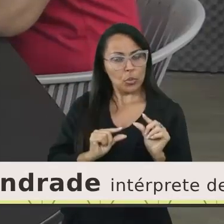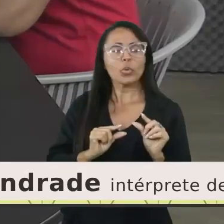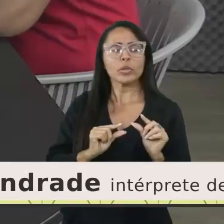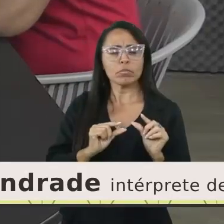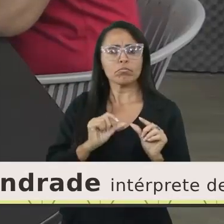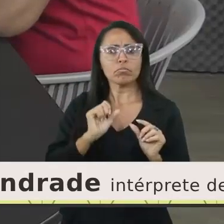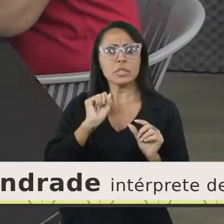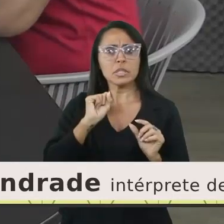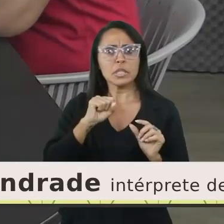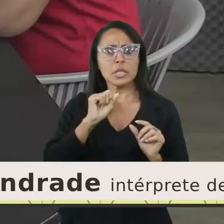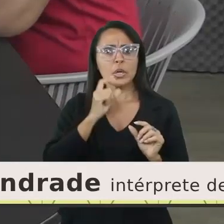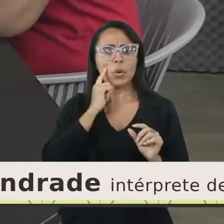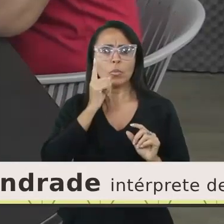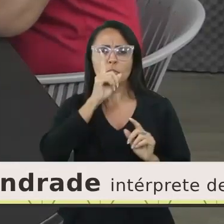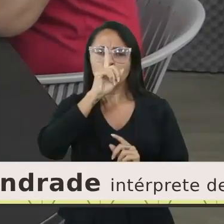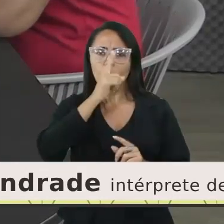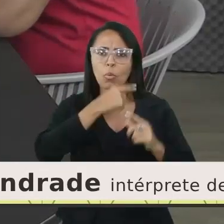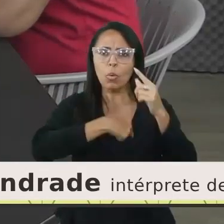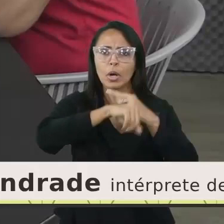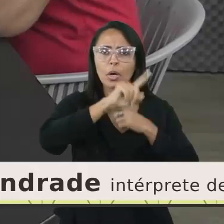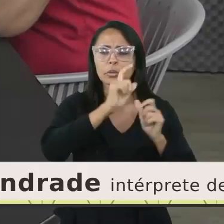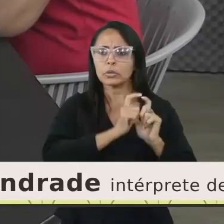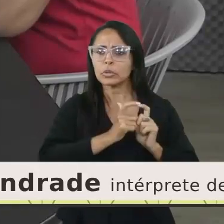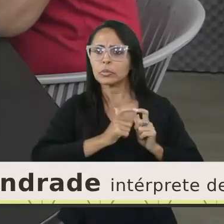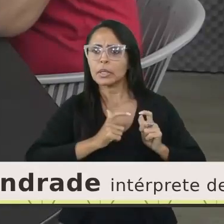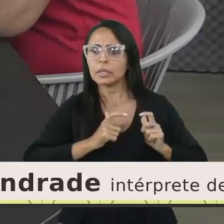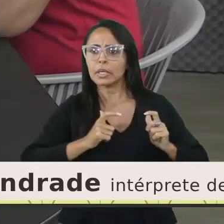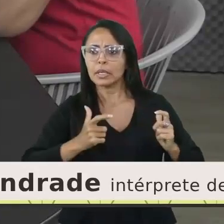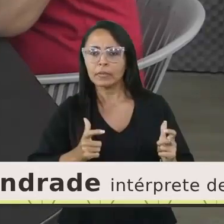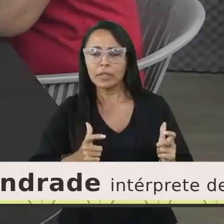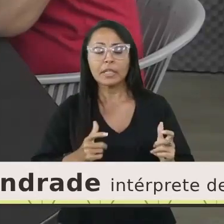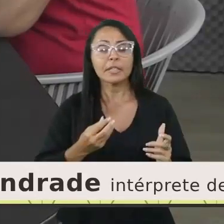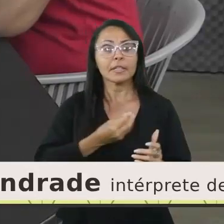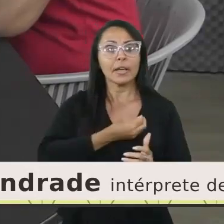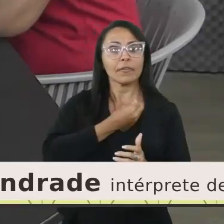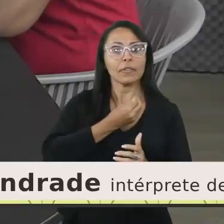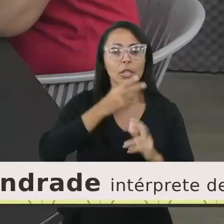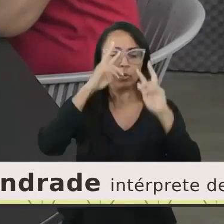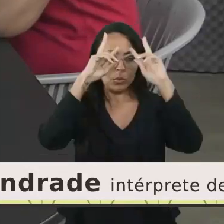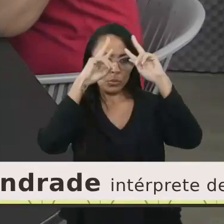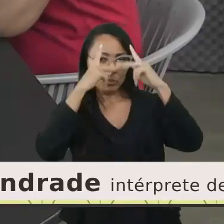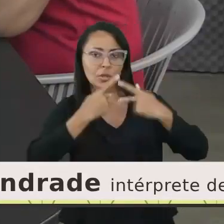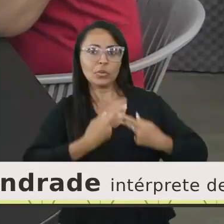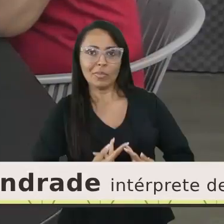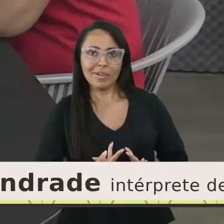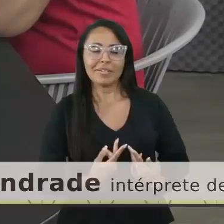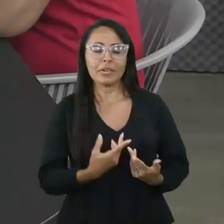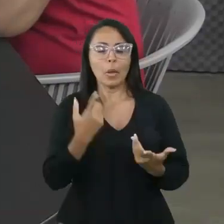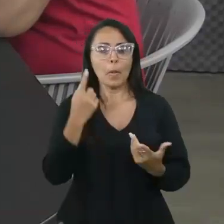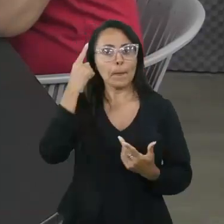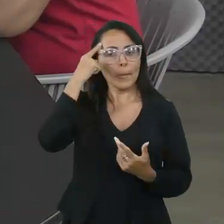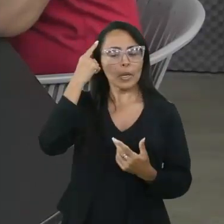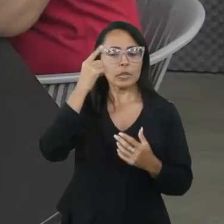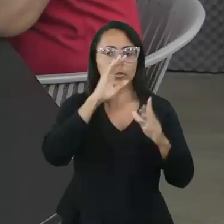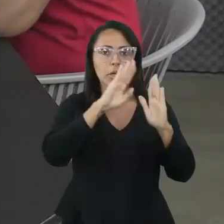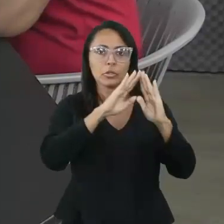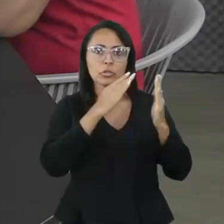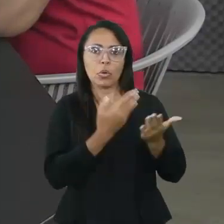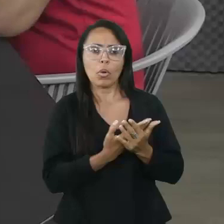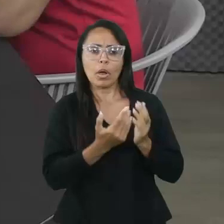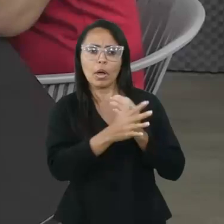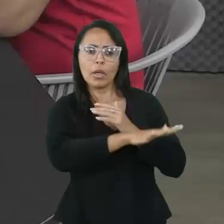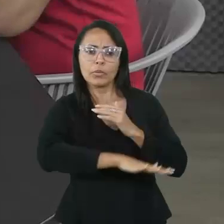um pouco o alcance e a amplitude que a instituição escolar tem na vida dos seres humanos. Eu penso que a escola é um